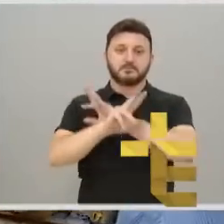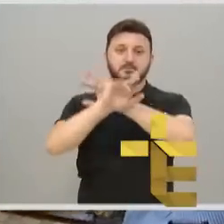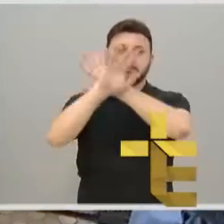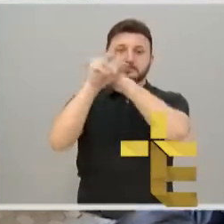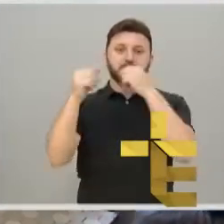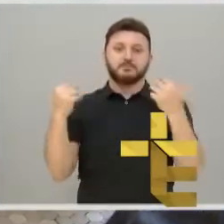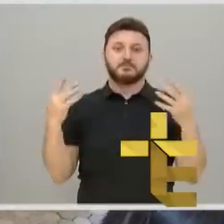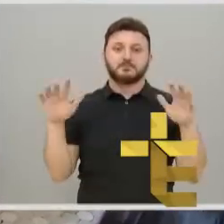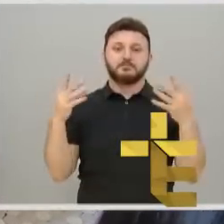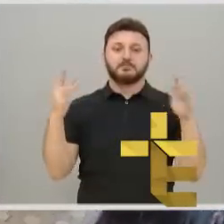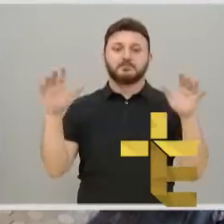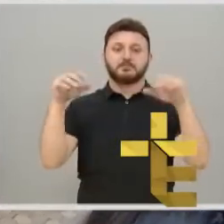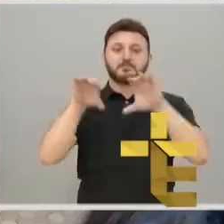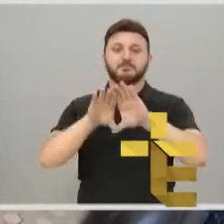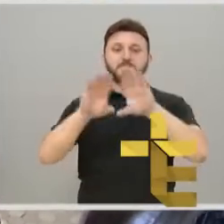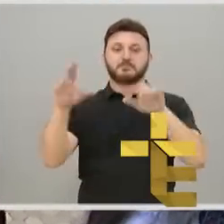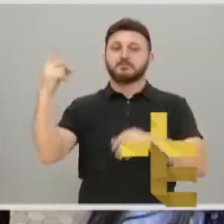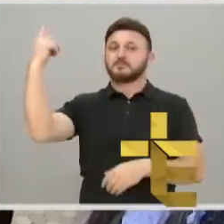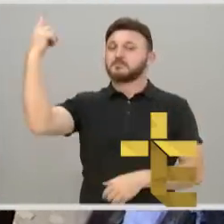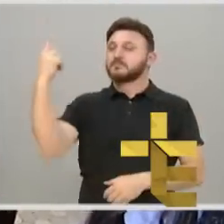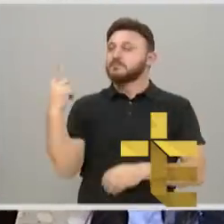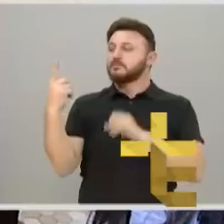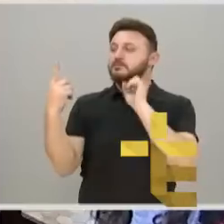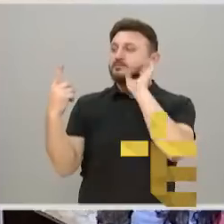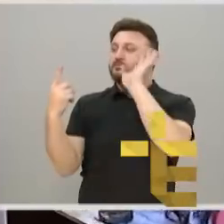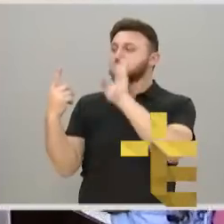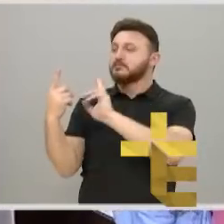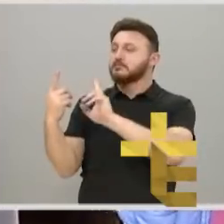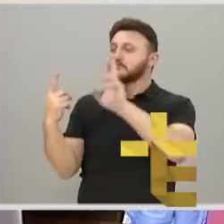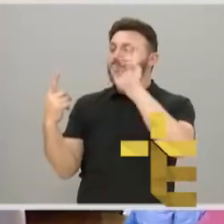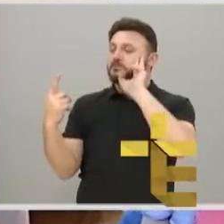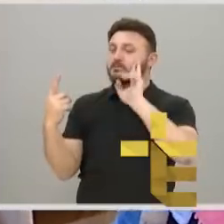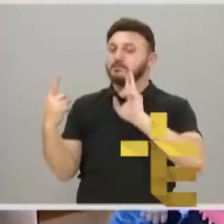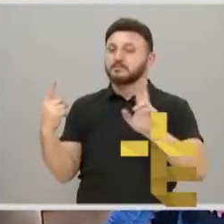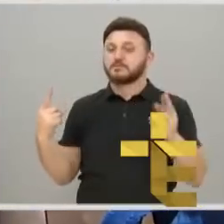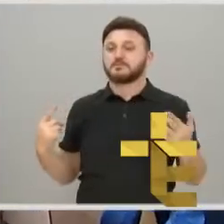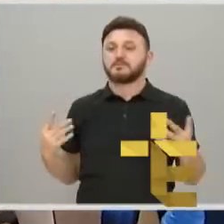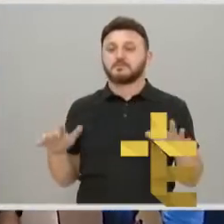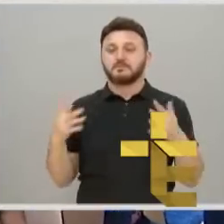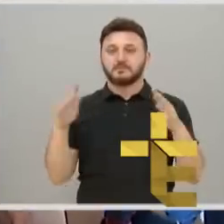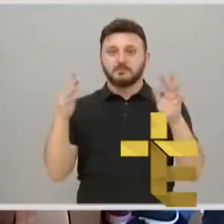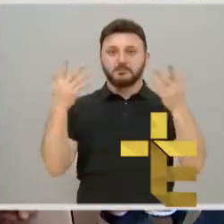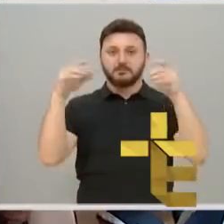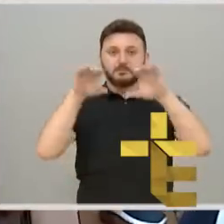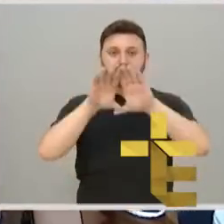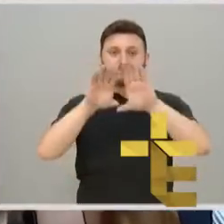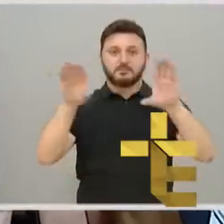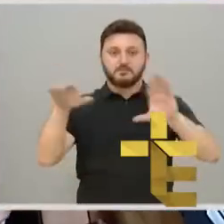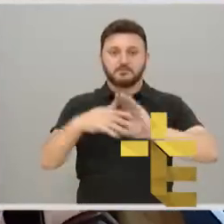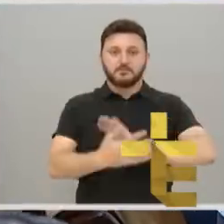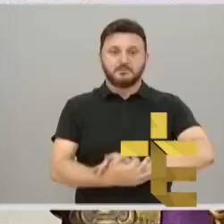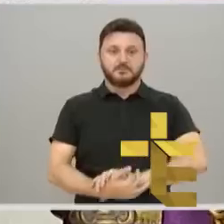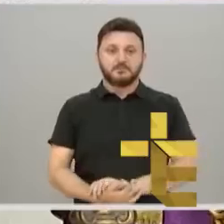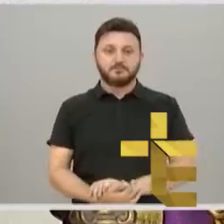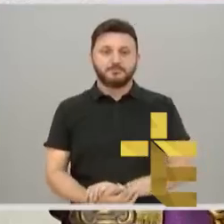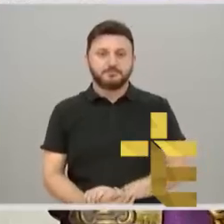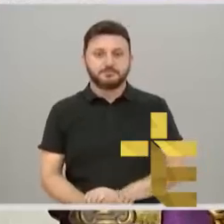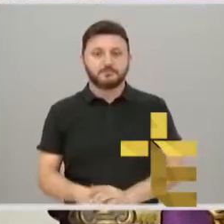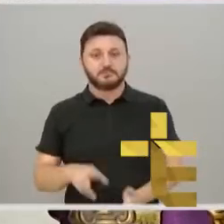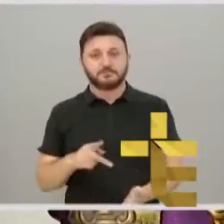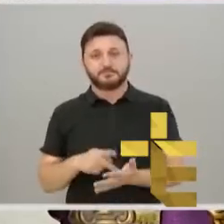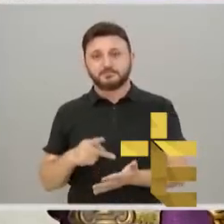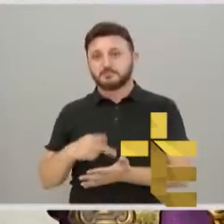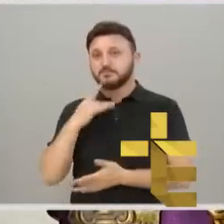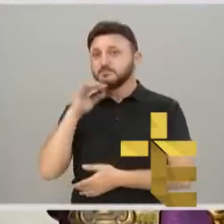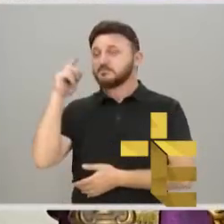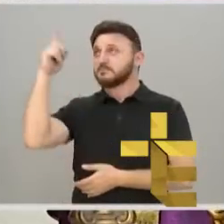vossa glória. Hosana nas alturas. Bendito que vem em nome do Senhor. Hosana nas alturas. Na